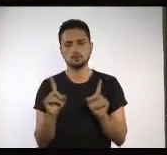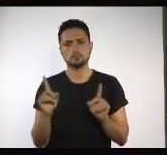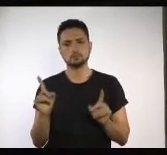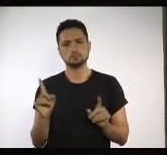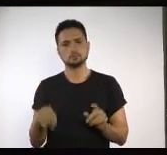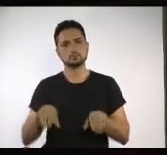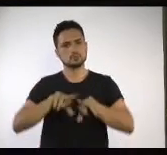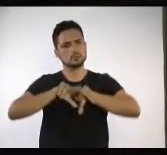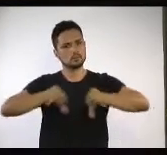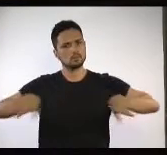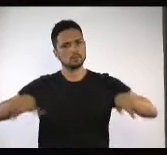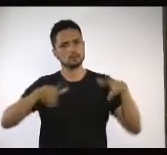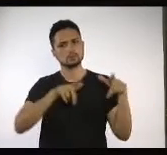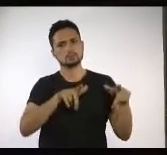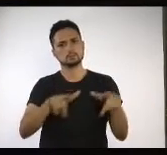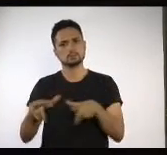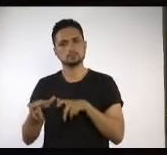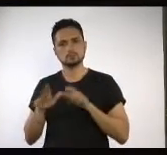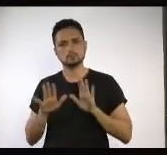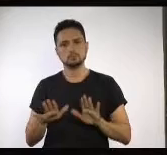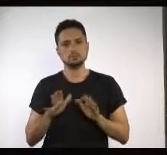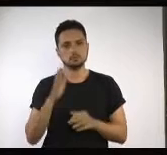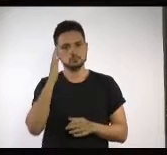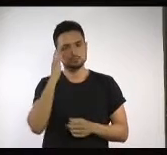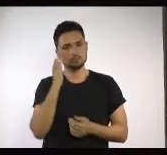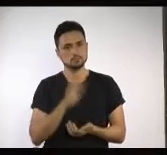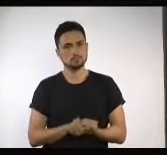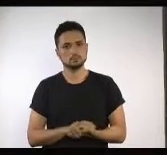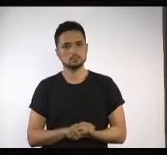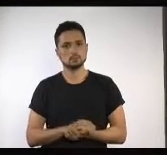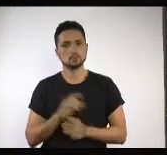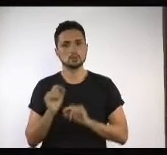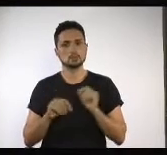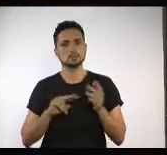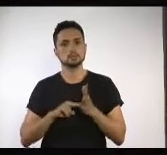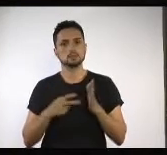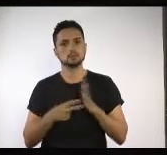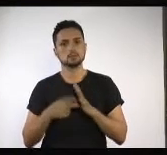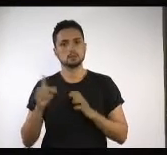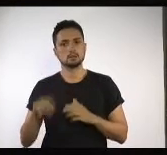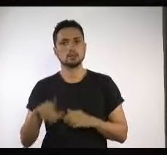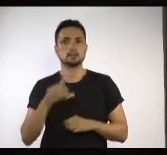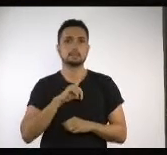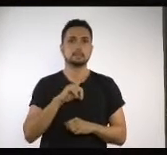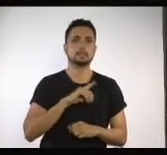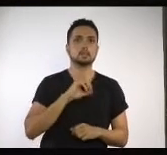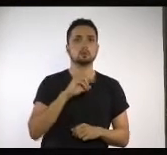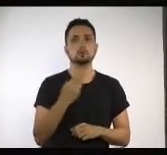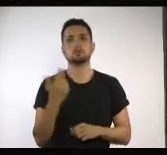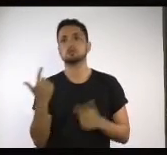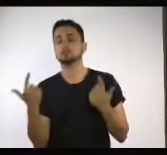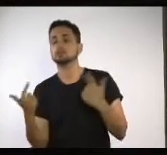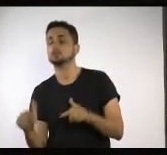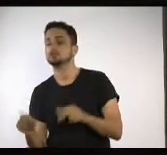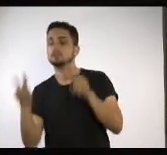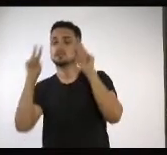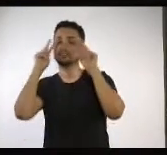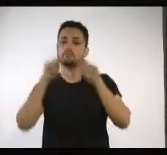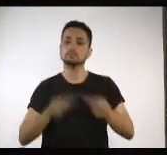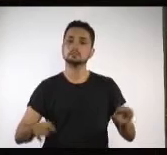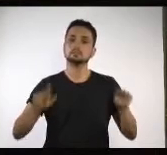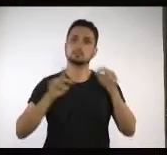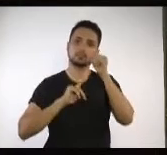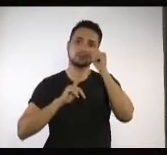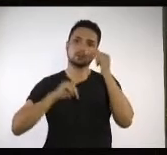muitas outras polarizações, mas neste caso, o que polariza é ter ou não ter uma visão, um compromisso